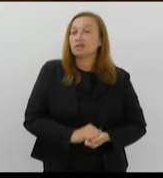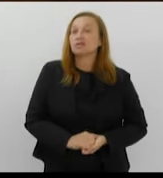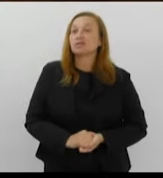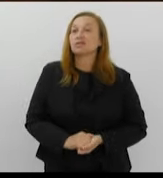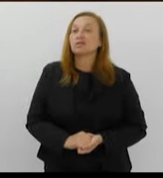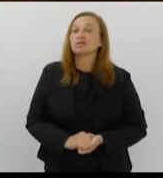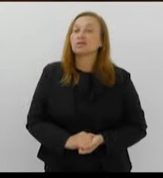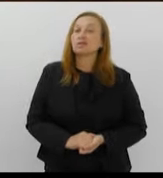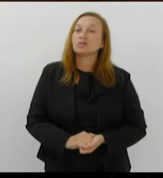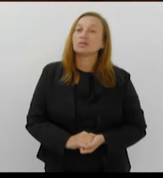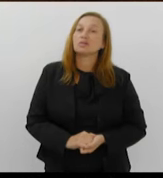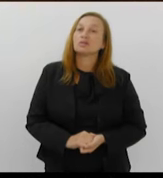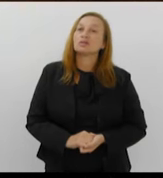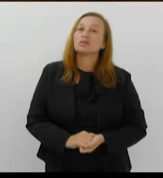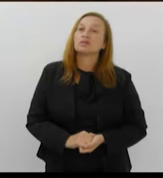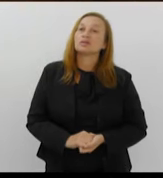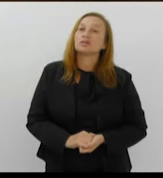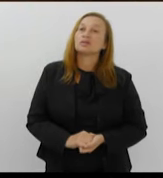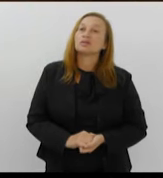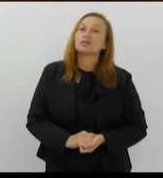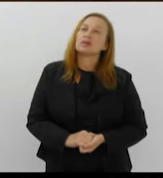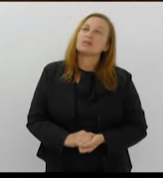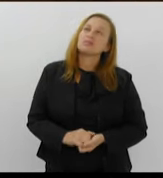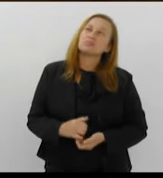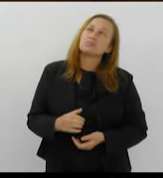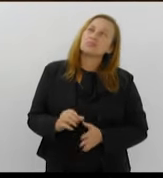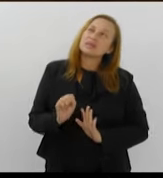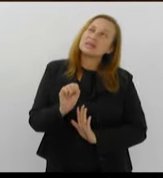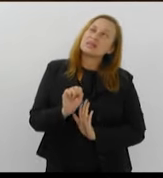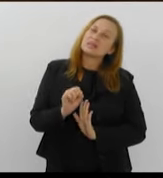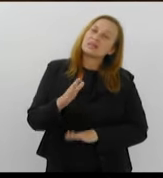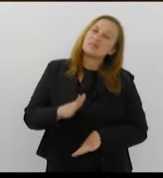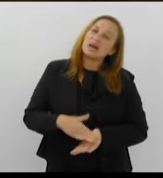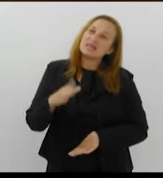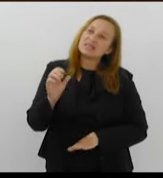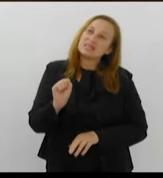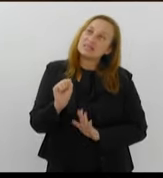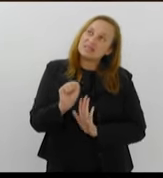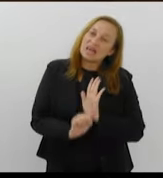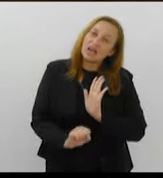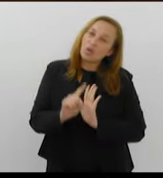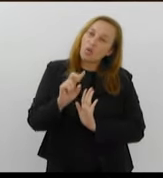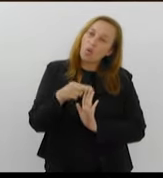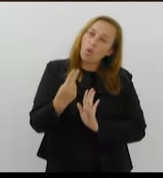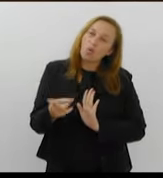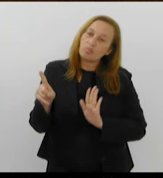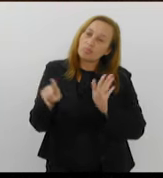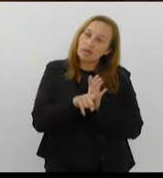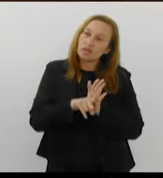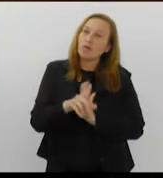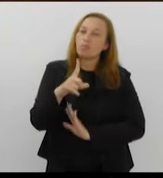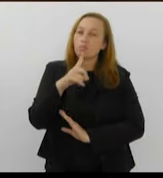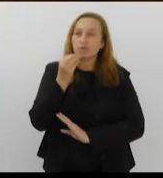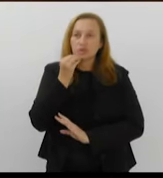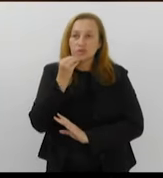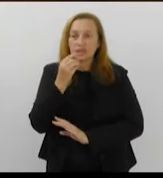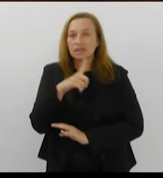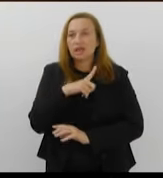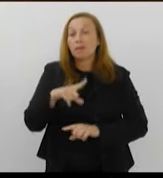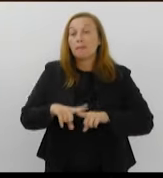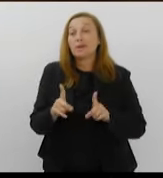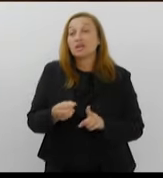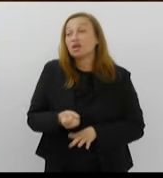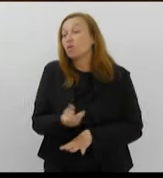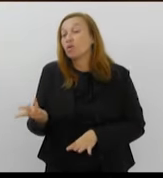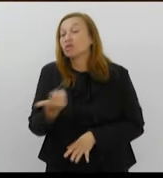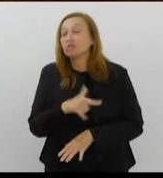que daqui mais um século ou menos, talvez, tenhamos essa oportunidade. Mas, enquanto